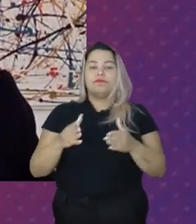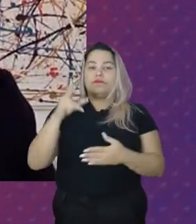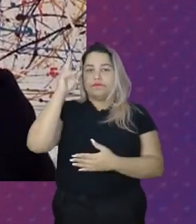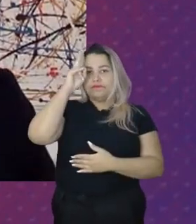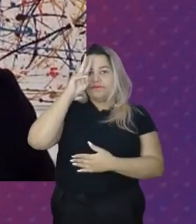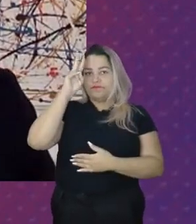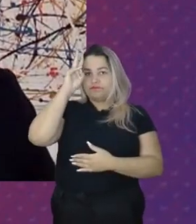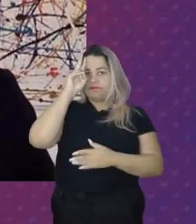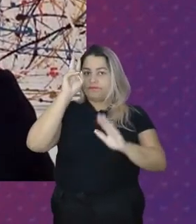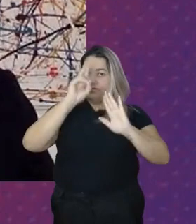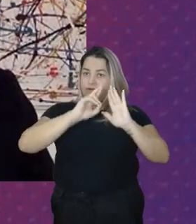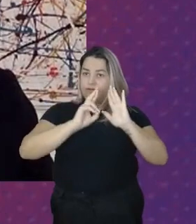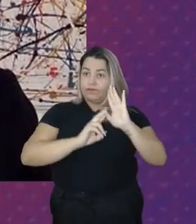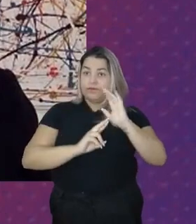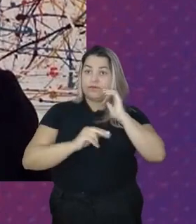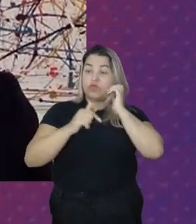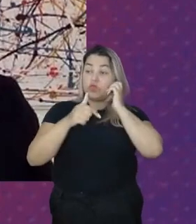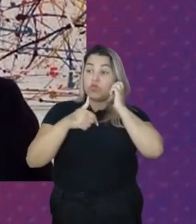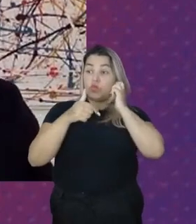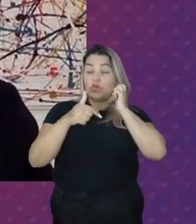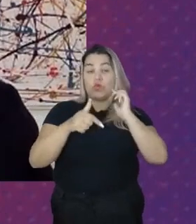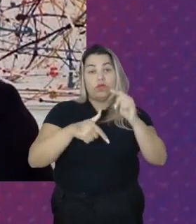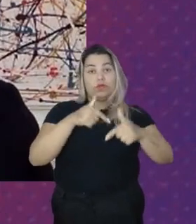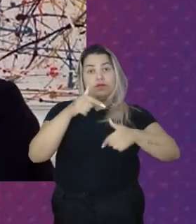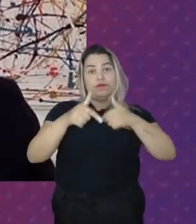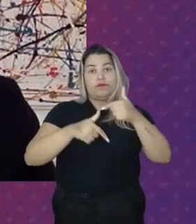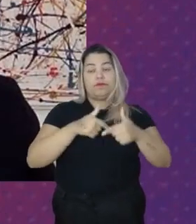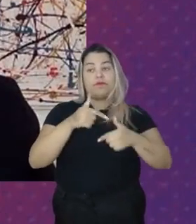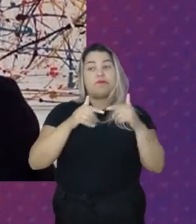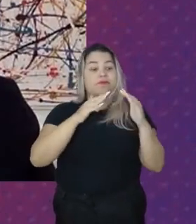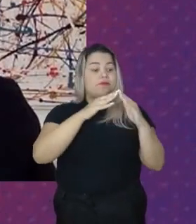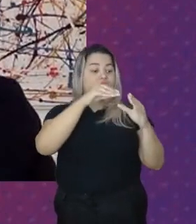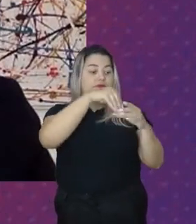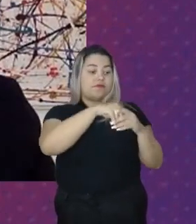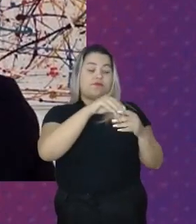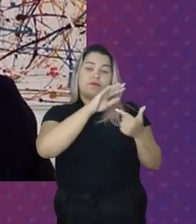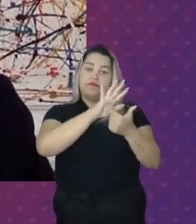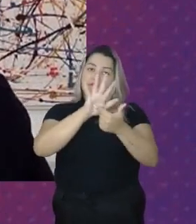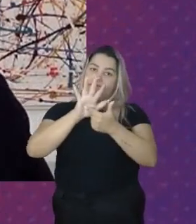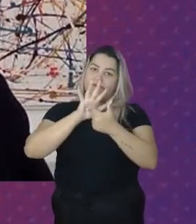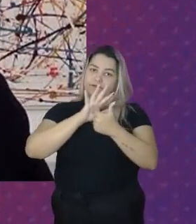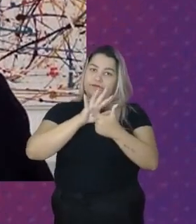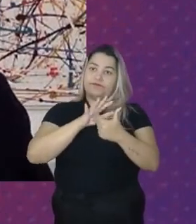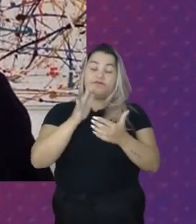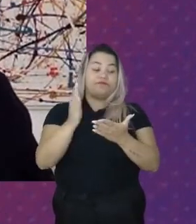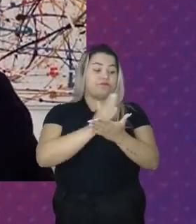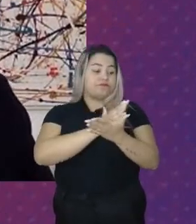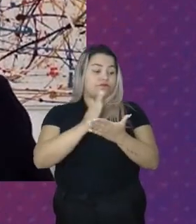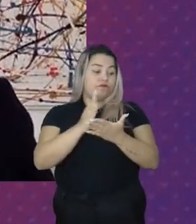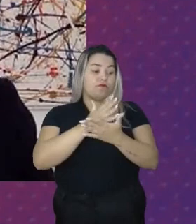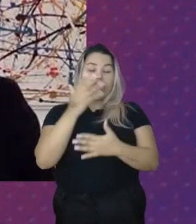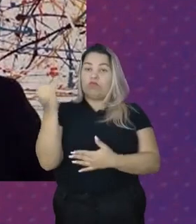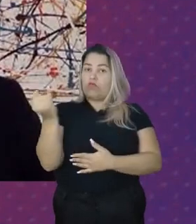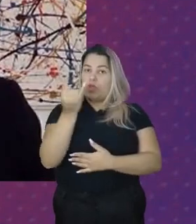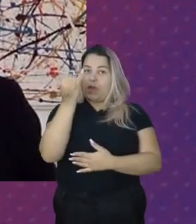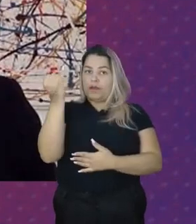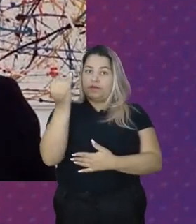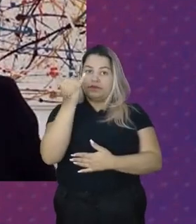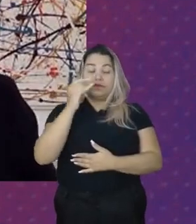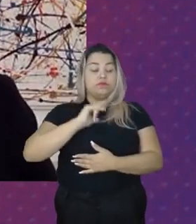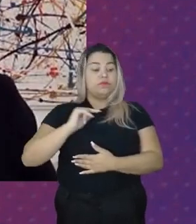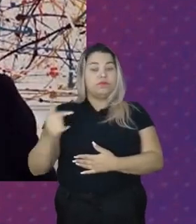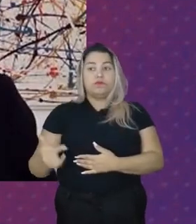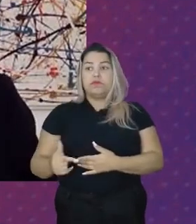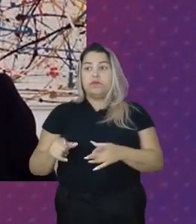de regulação jurídica do trabalho doméstico, eu quero destacar aqui alguns momentos importantes, sem